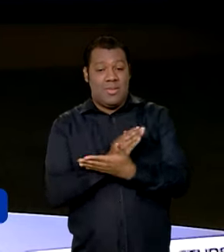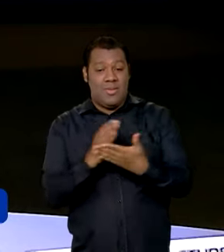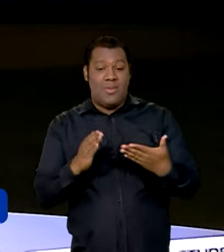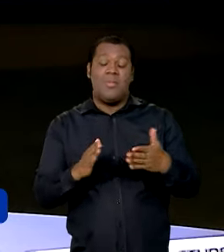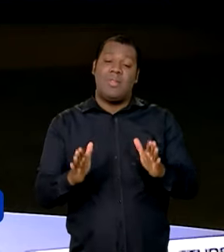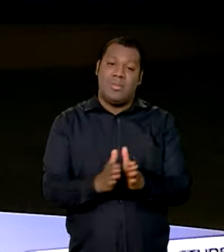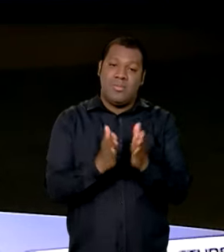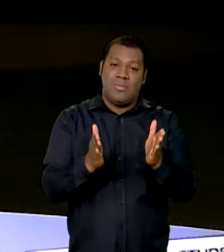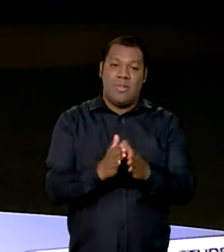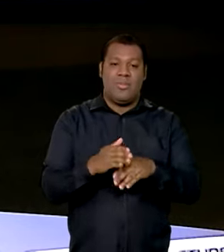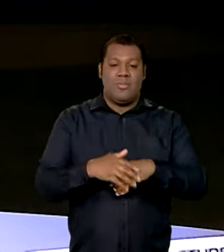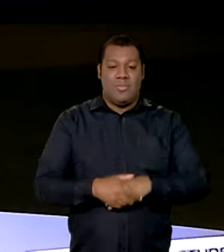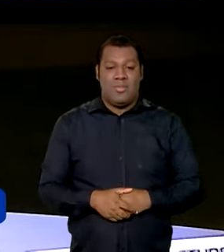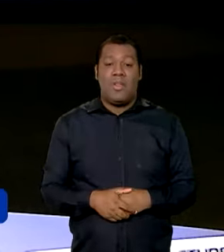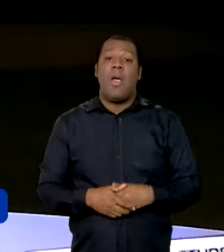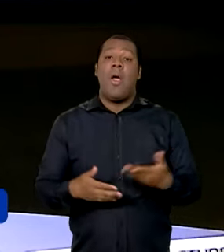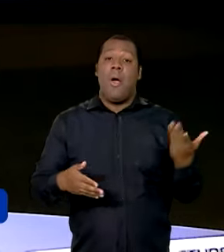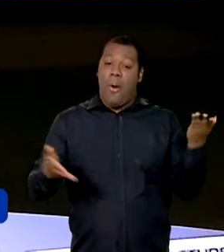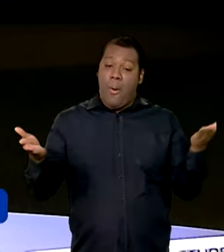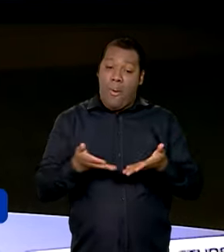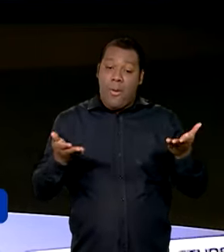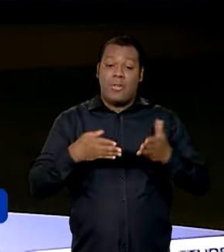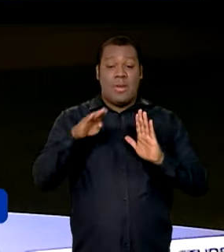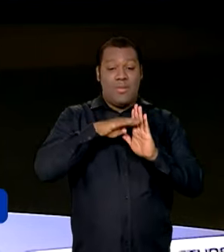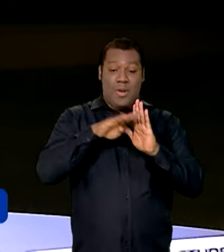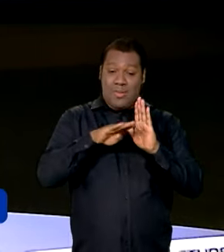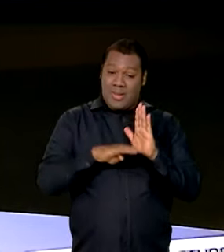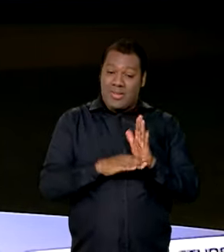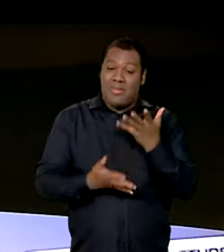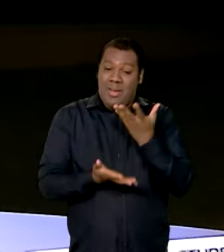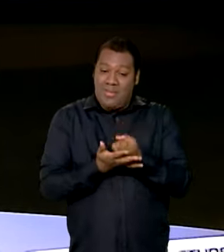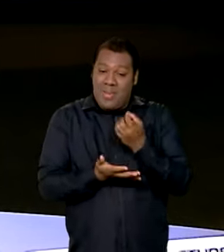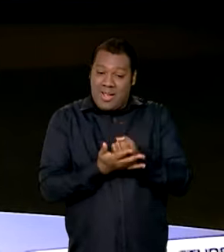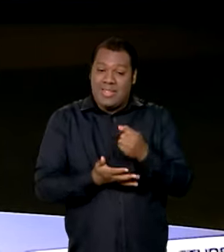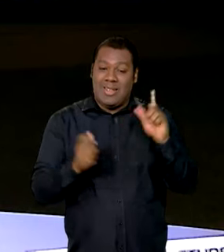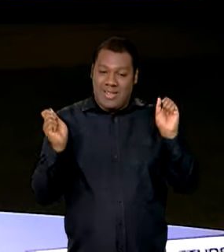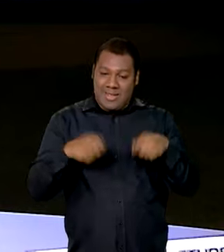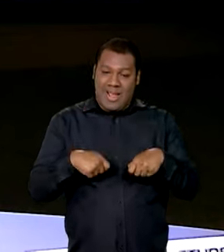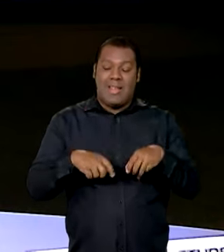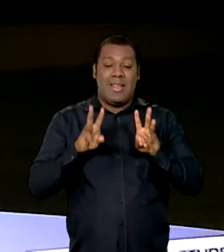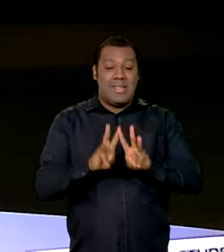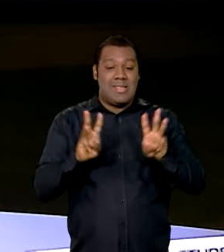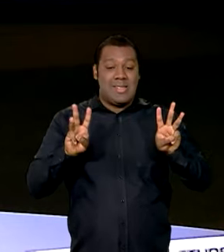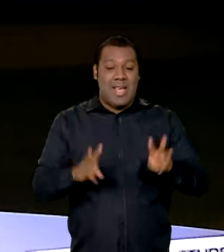pode baixar o áudio desse programa a qualquer momento basta acessar redenacionalderadio